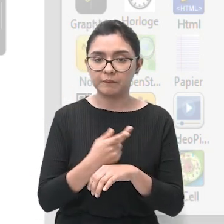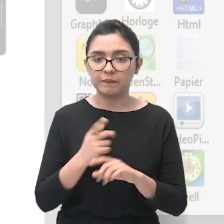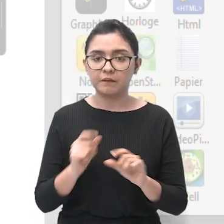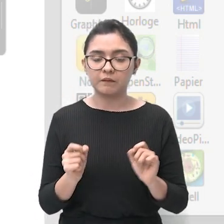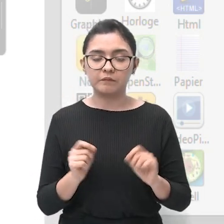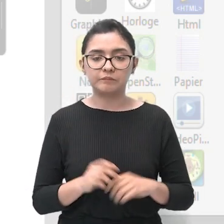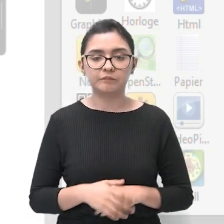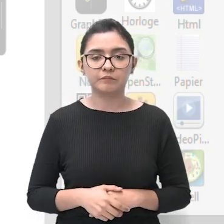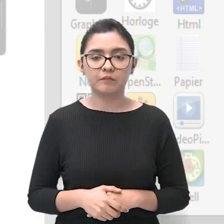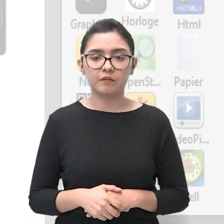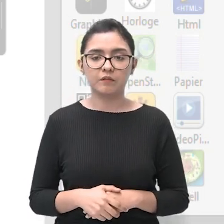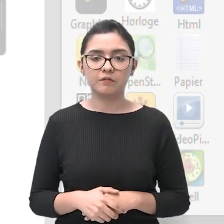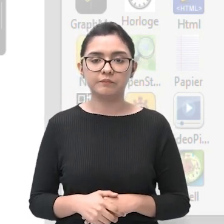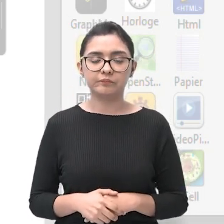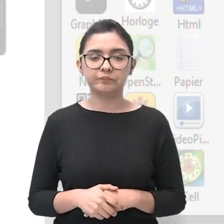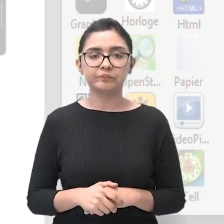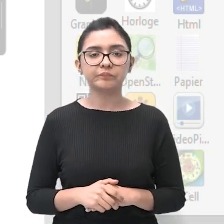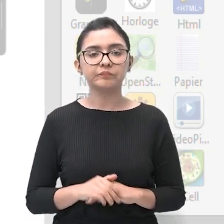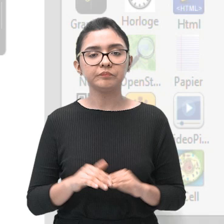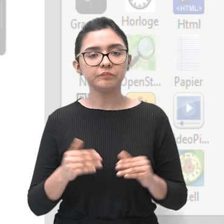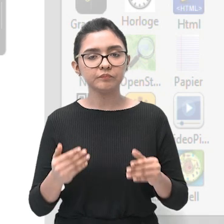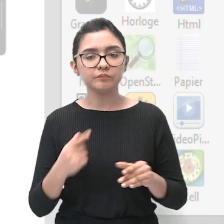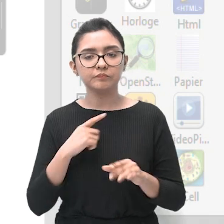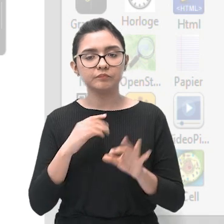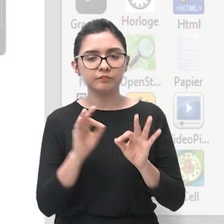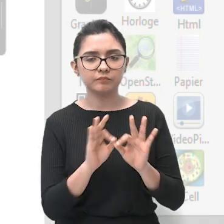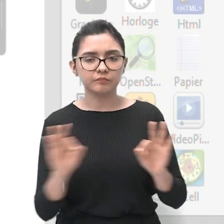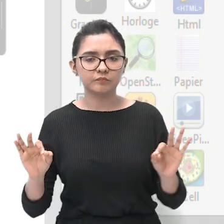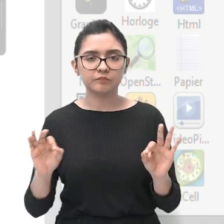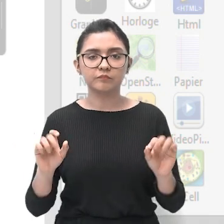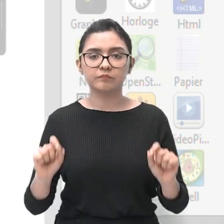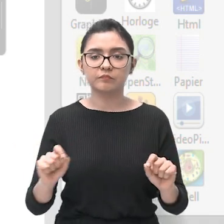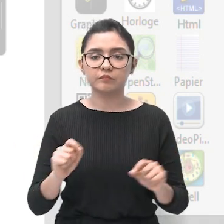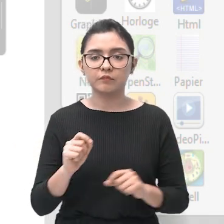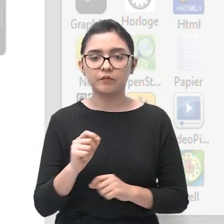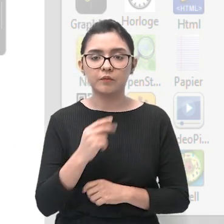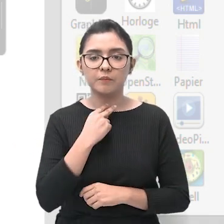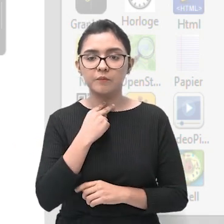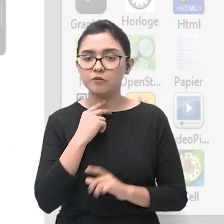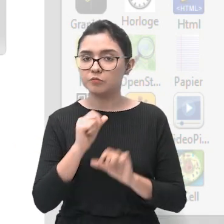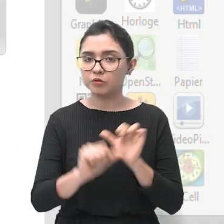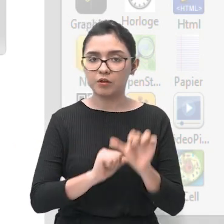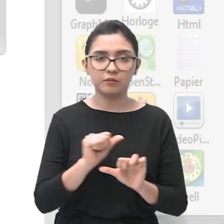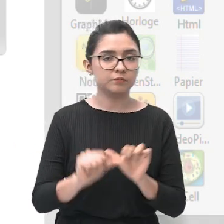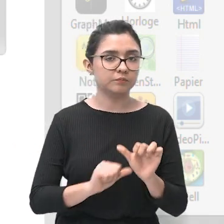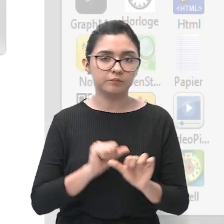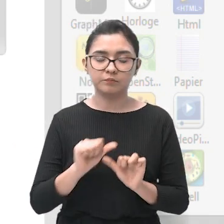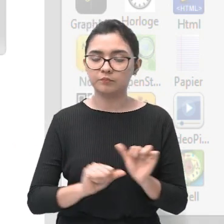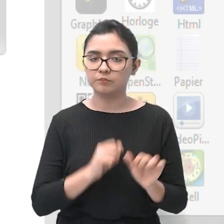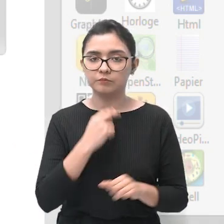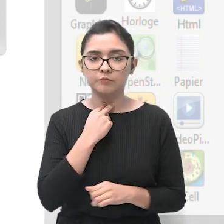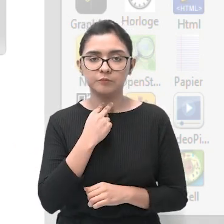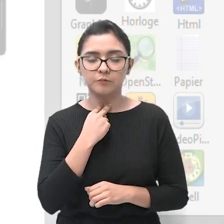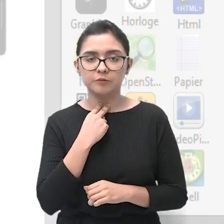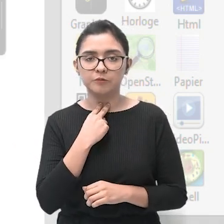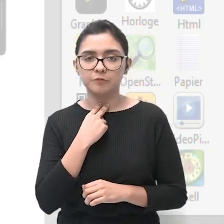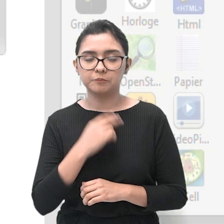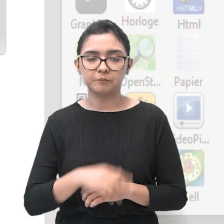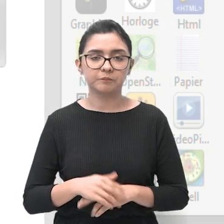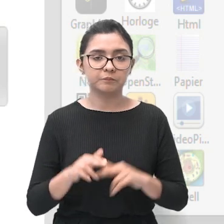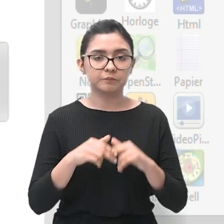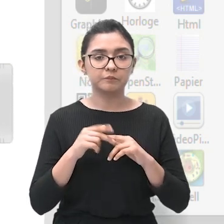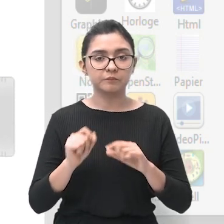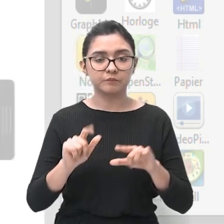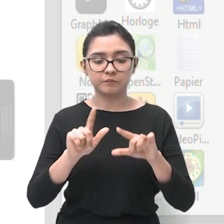graduar o compasso nessa medida, não haja mais, né, alteração. A gente não pode mais mexer nisso daqui, senão o